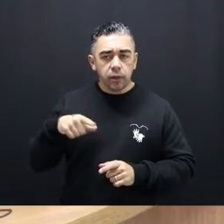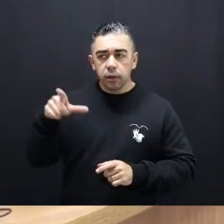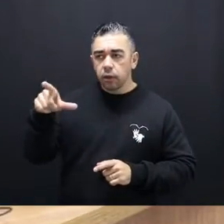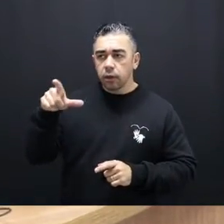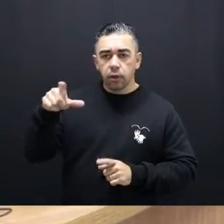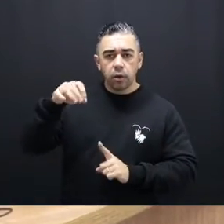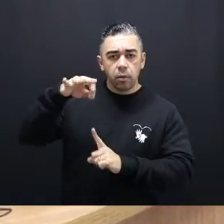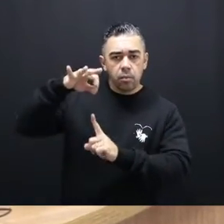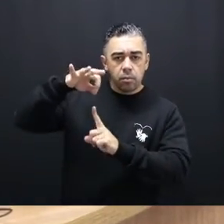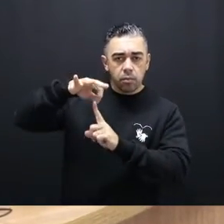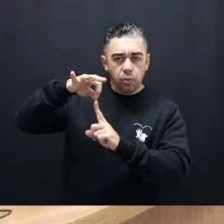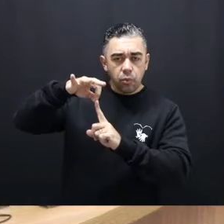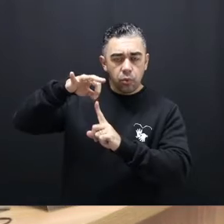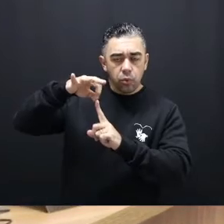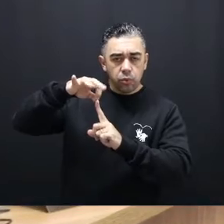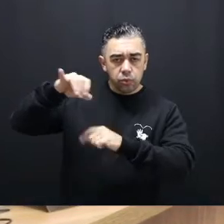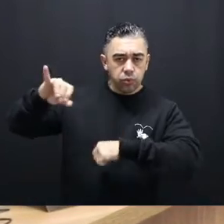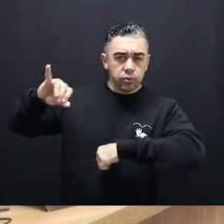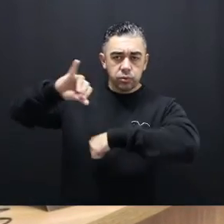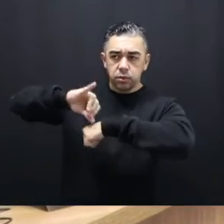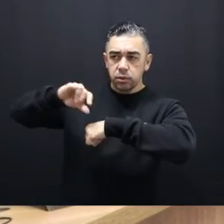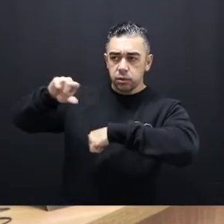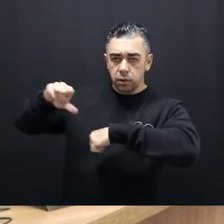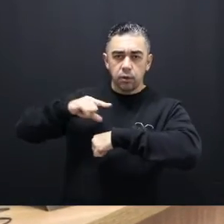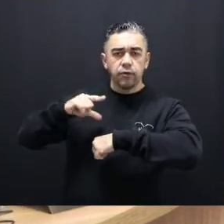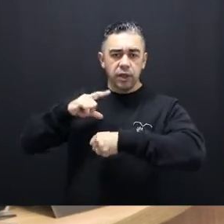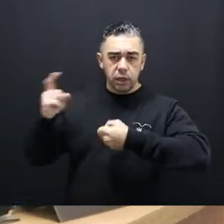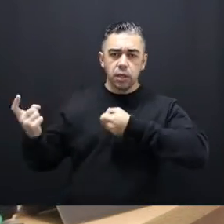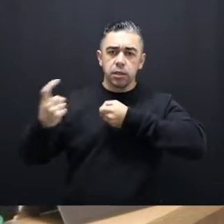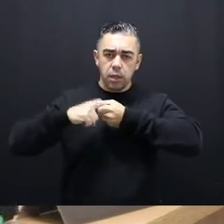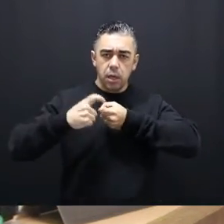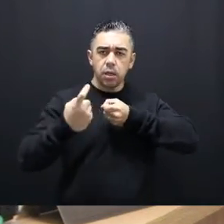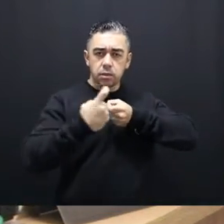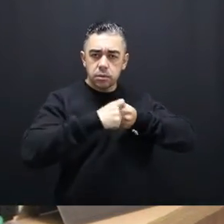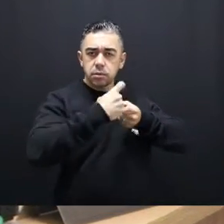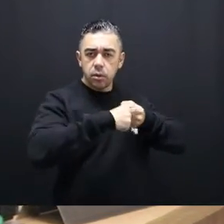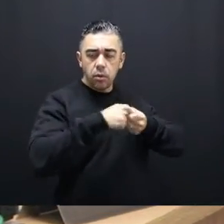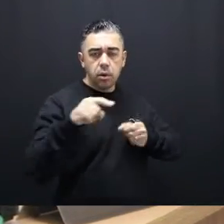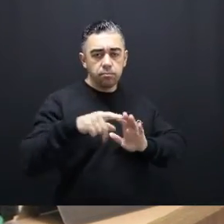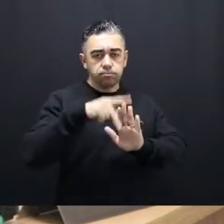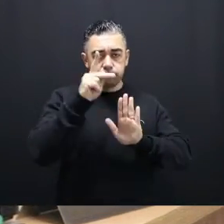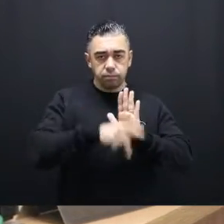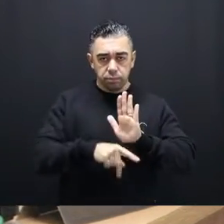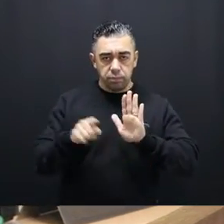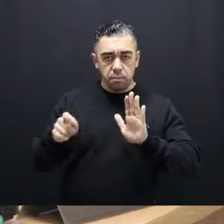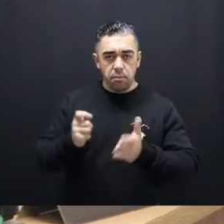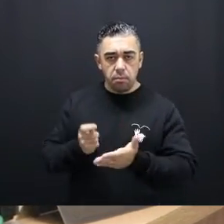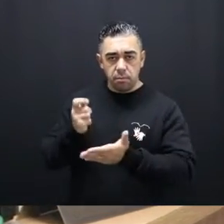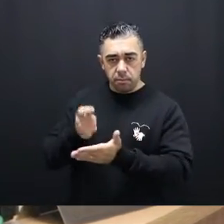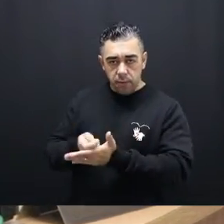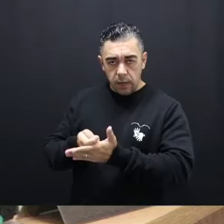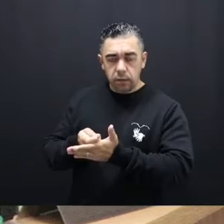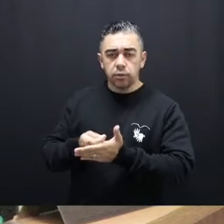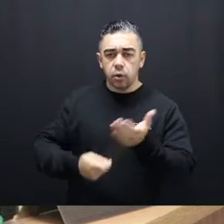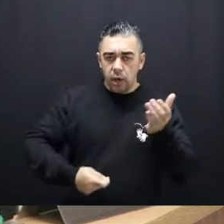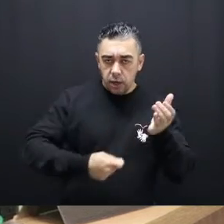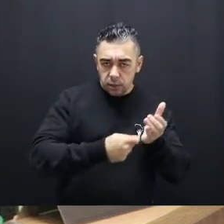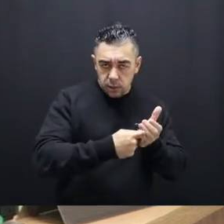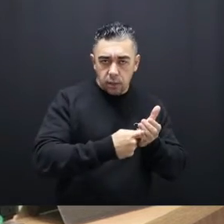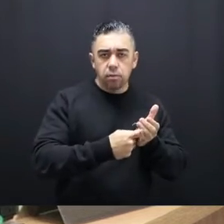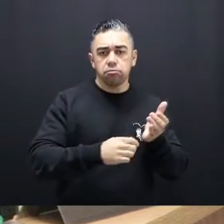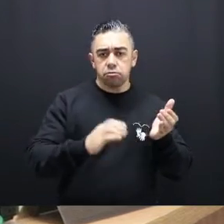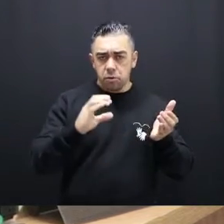no terminal Nossa terminal central e esse projeto o pagamento do débito e crédito